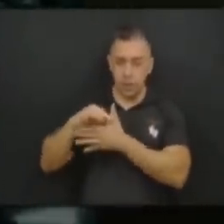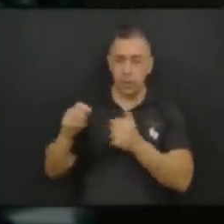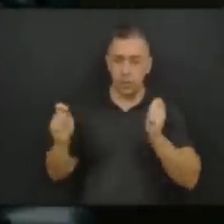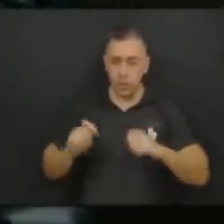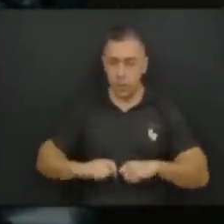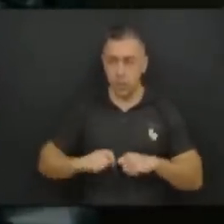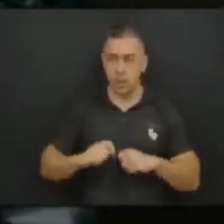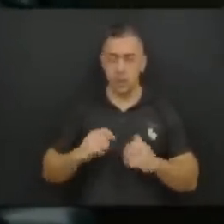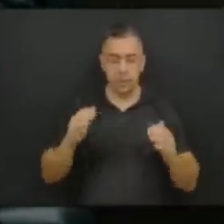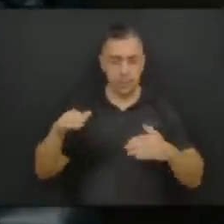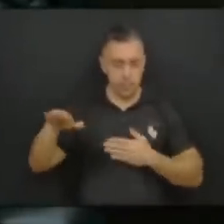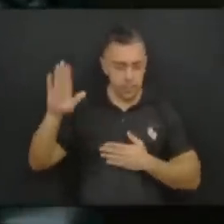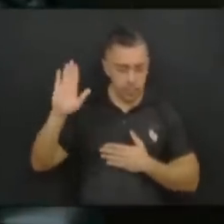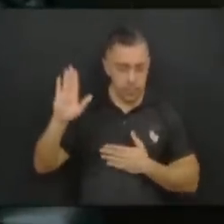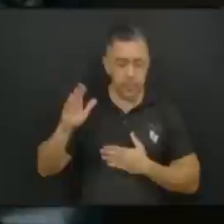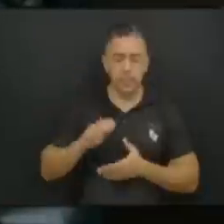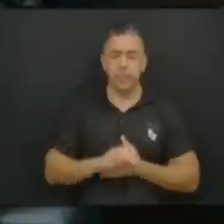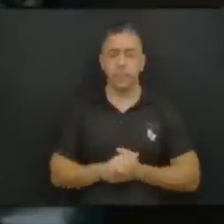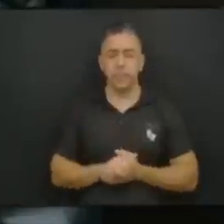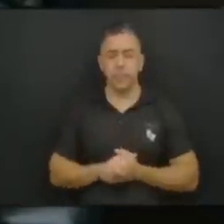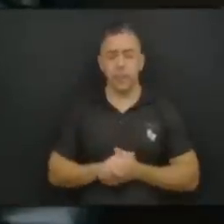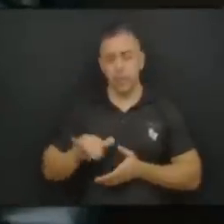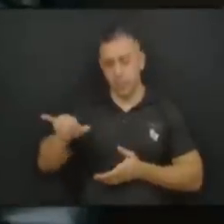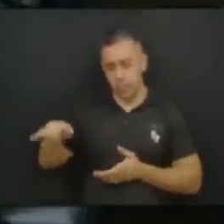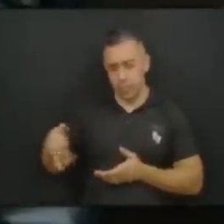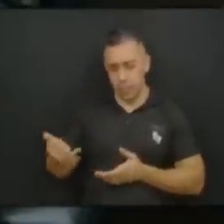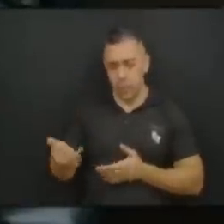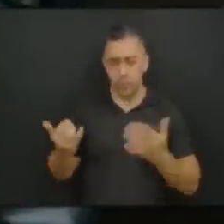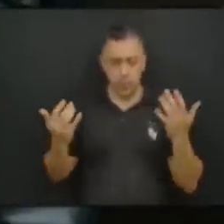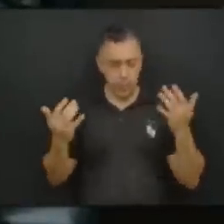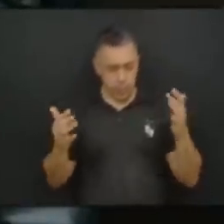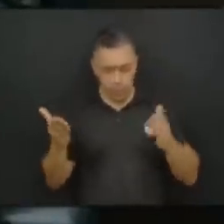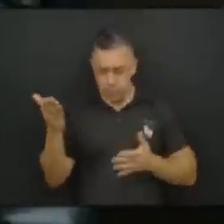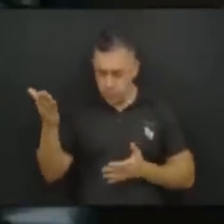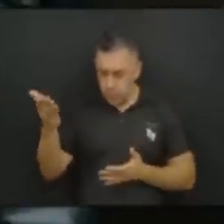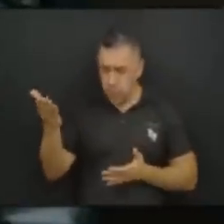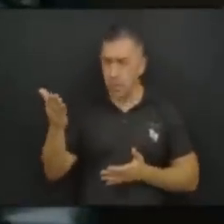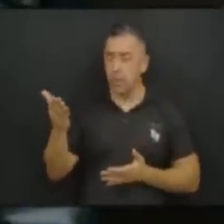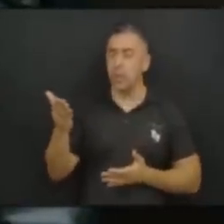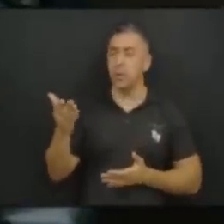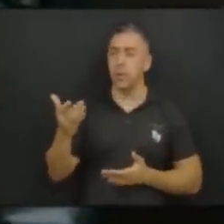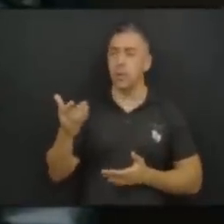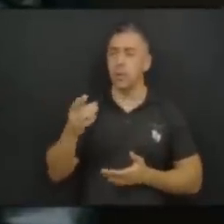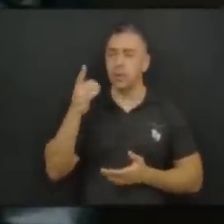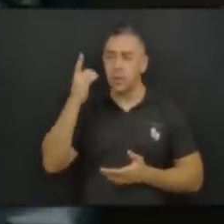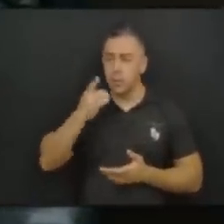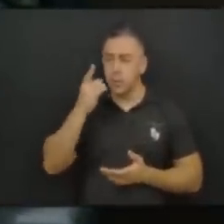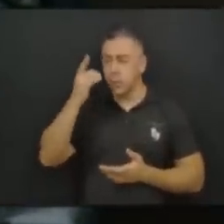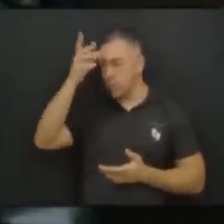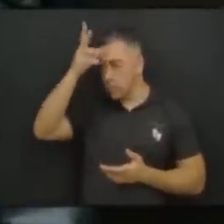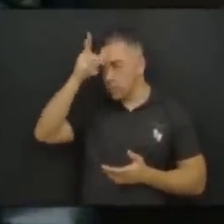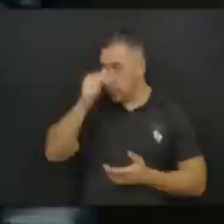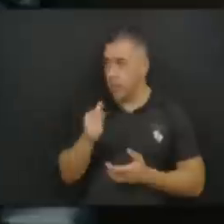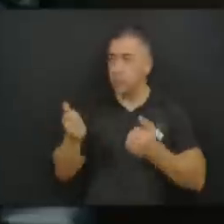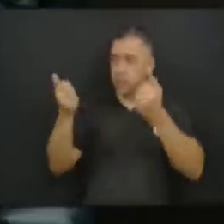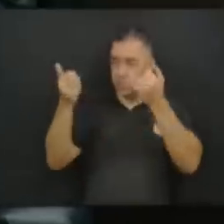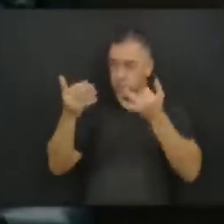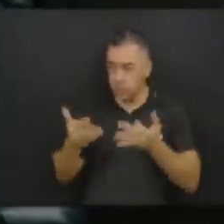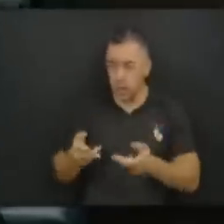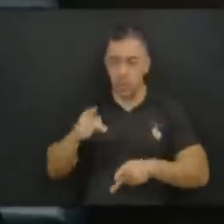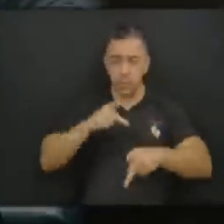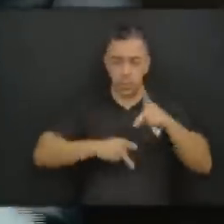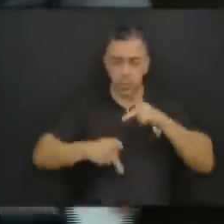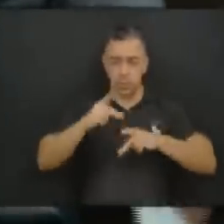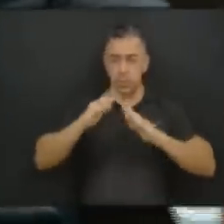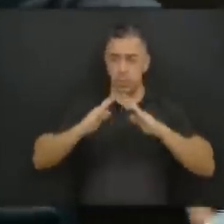podemos a parte sala Deputado quero aproveitar parabenizá-los e trazer a discussão justamente da população